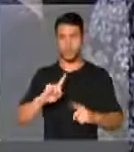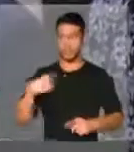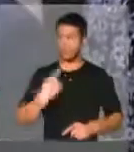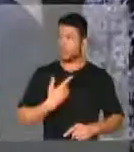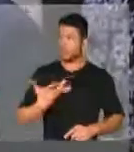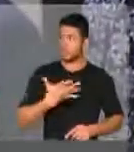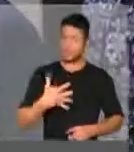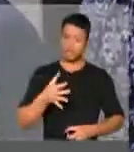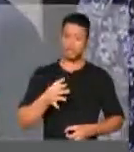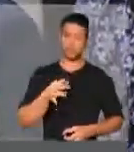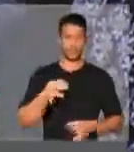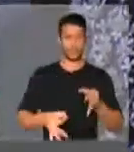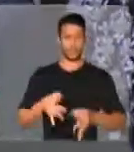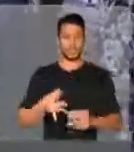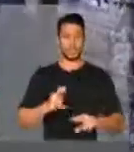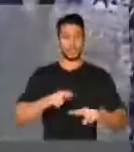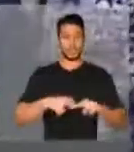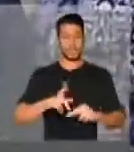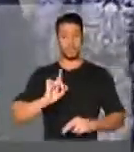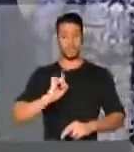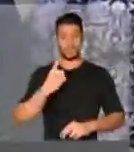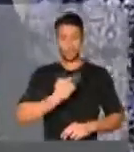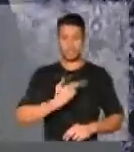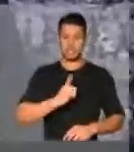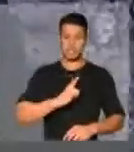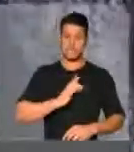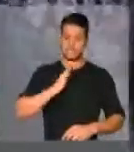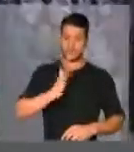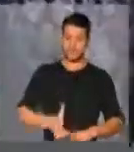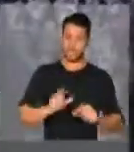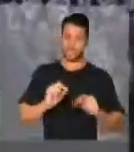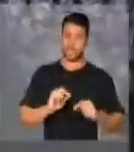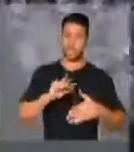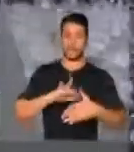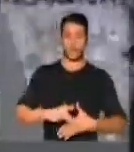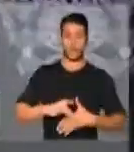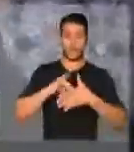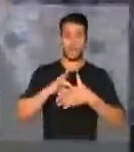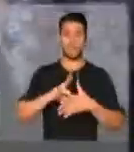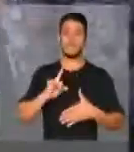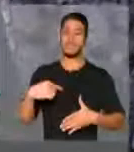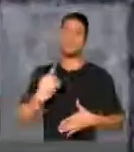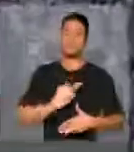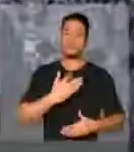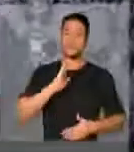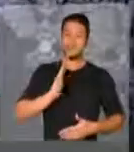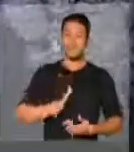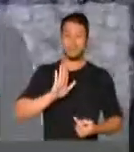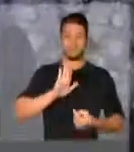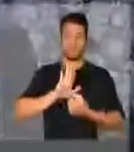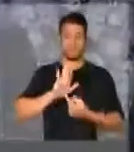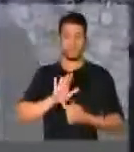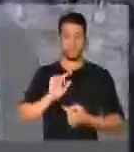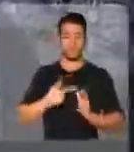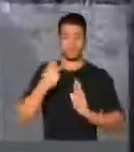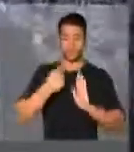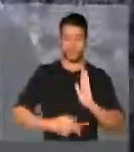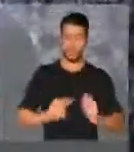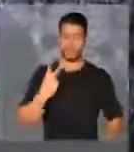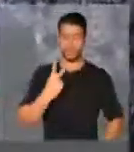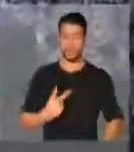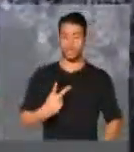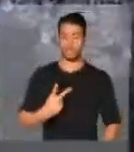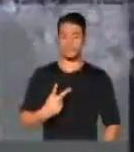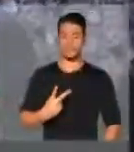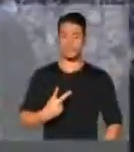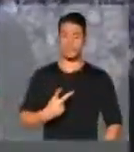isso, através da iniciativa da nossa bancada, liderada pelo autor Danilo Cabral, nós apresentamos hoje dois projetos